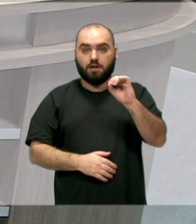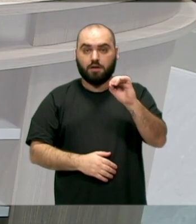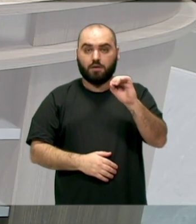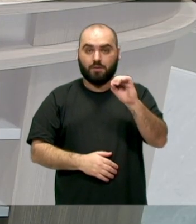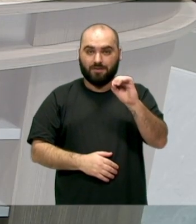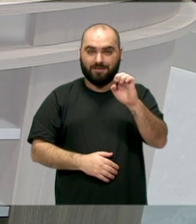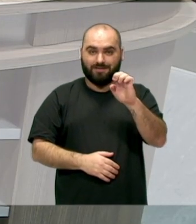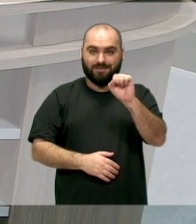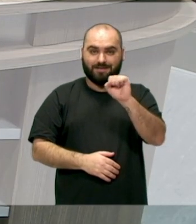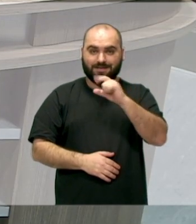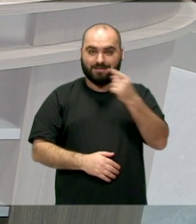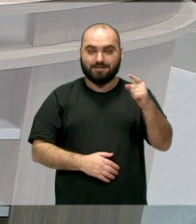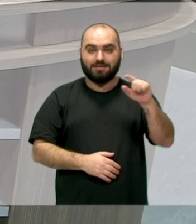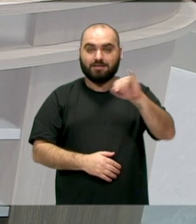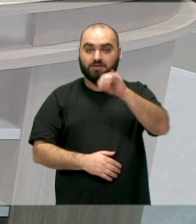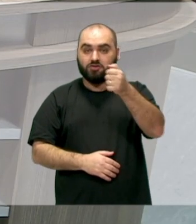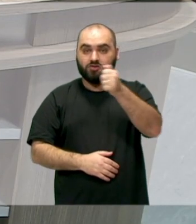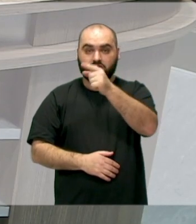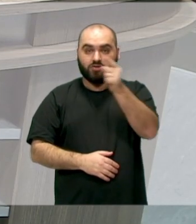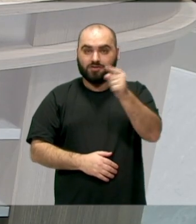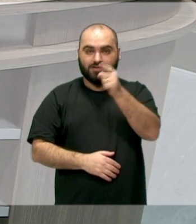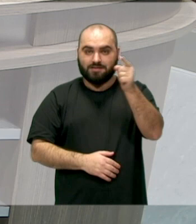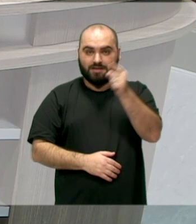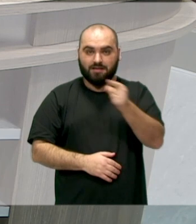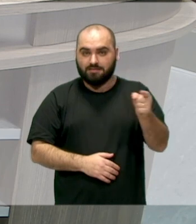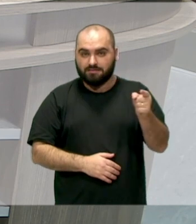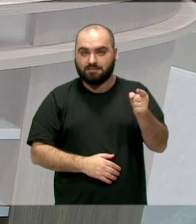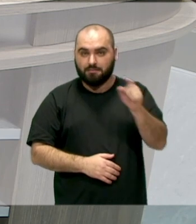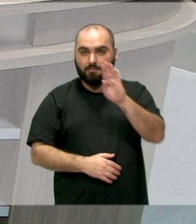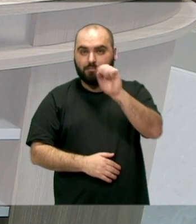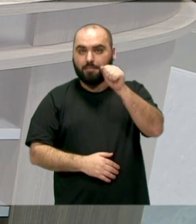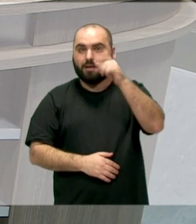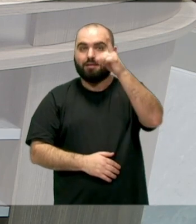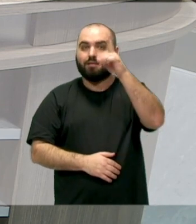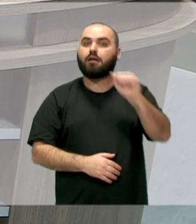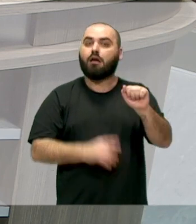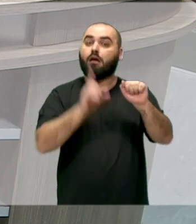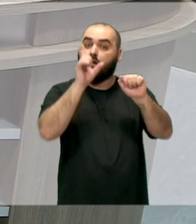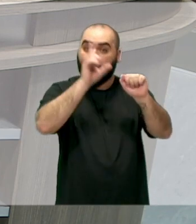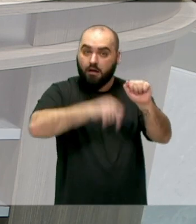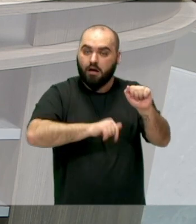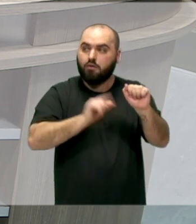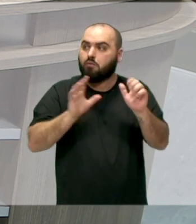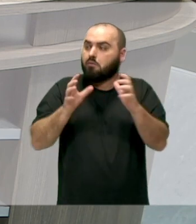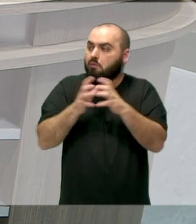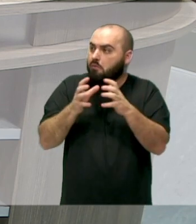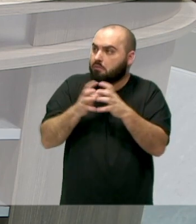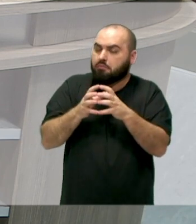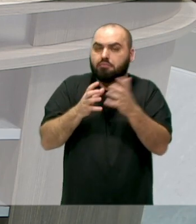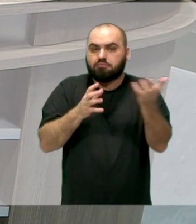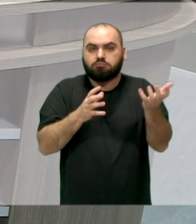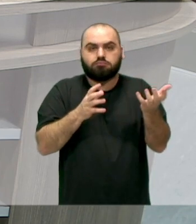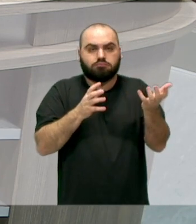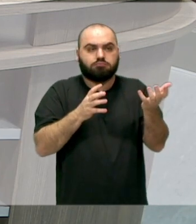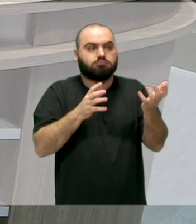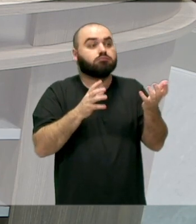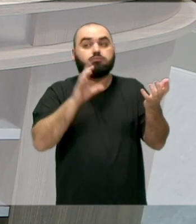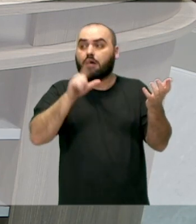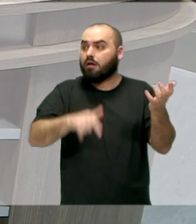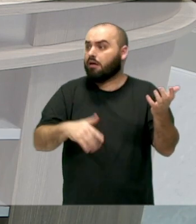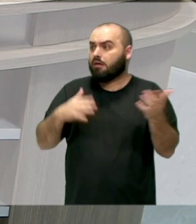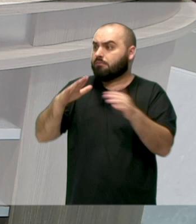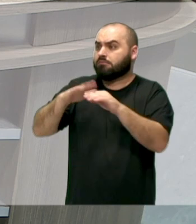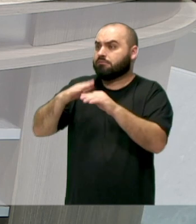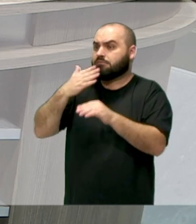um Isso. nome de uma banda como se fosse uma banda de jazz, mas na verdade uma banda mais à frente, né? Na verdade, se a de gente